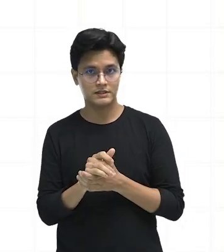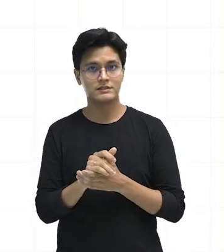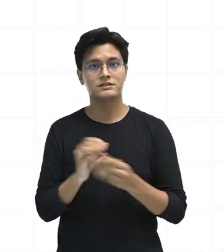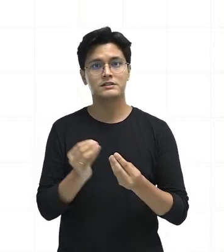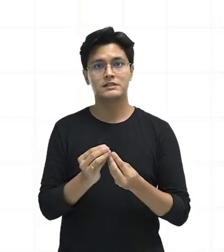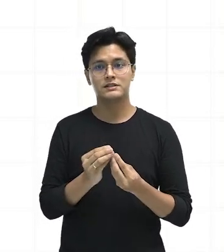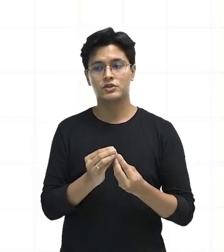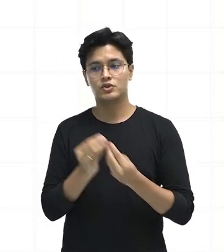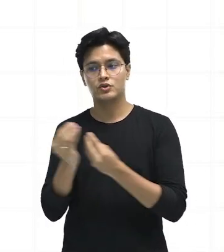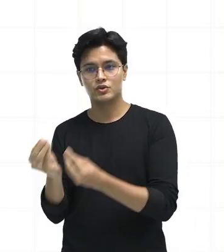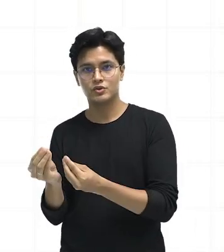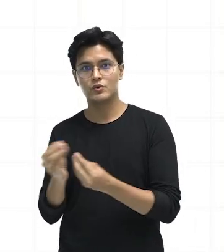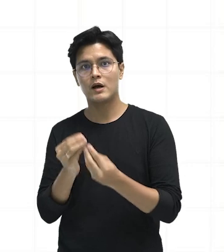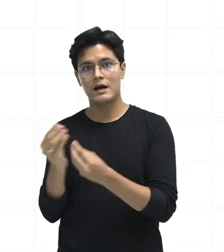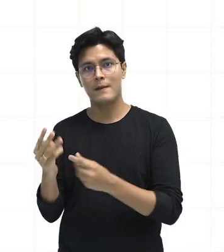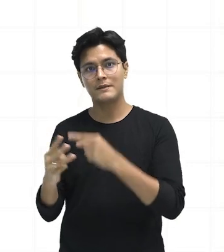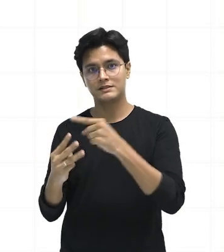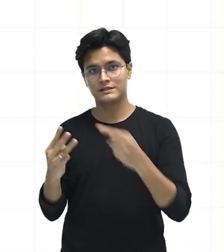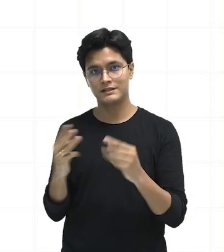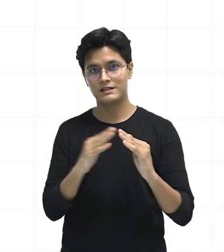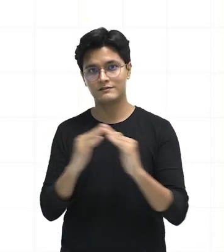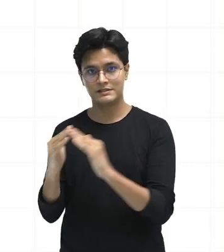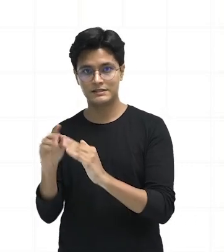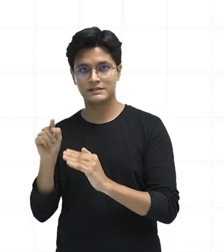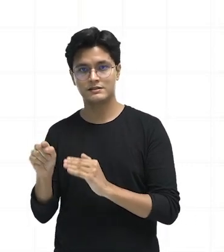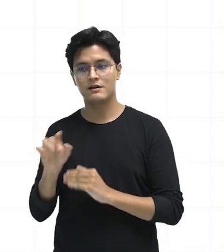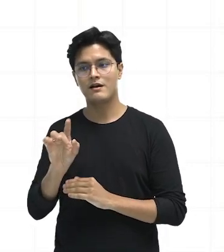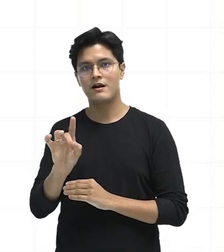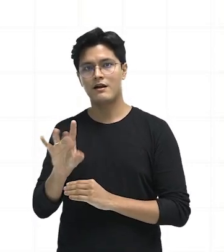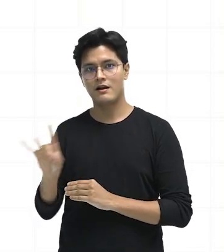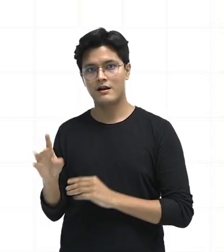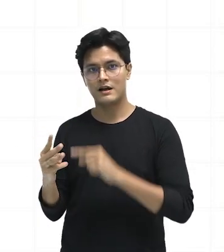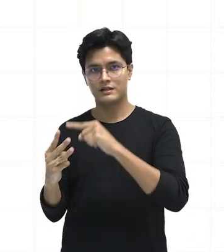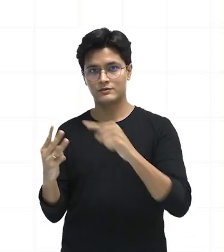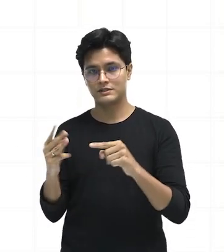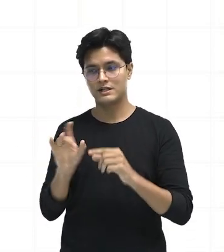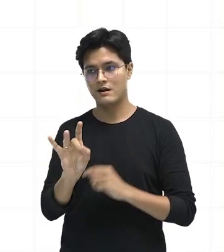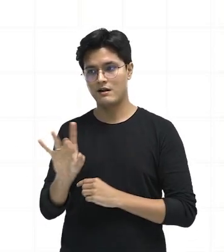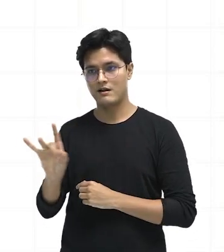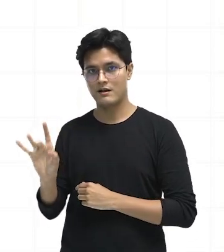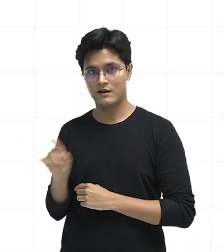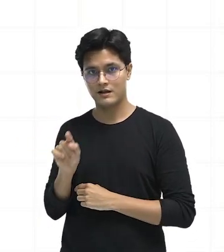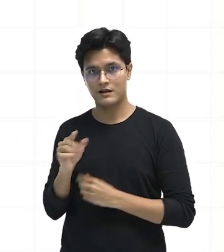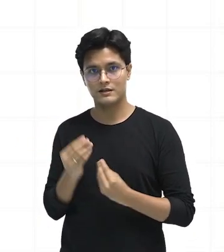cada um, aliás, recebe aproximadamente um